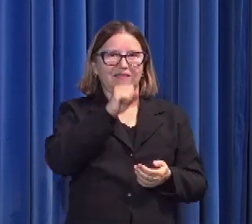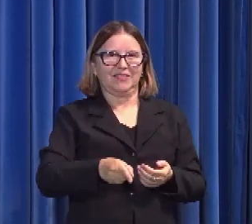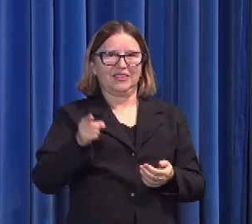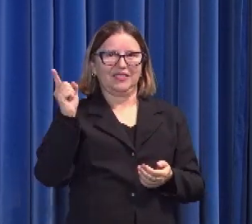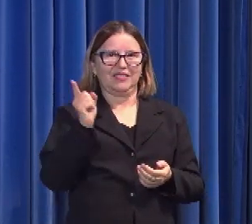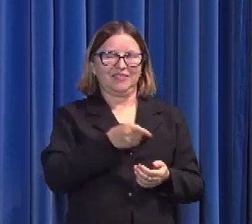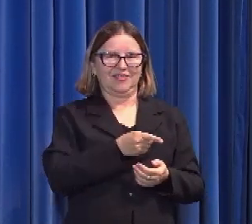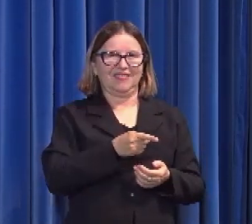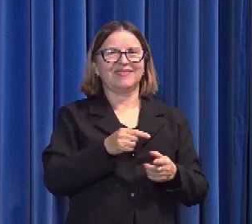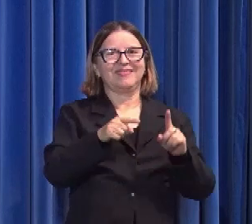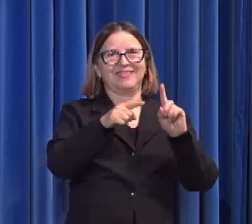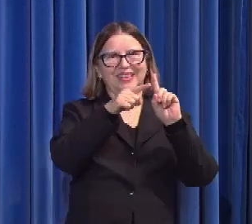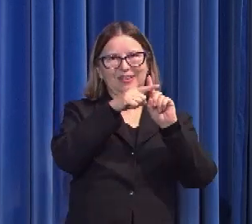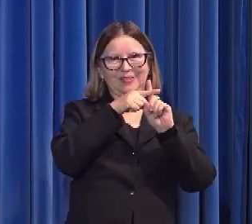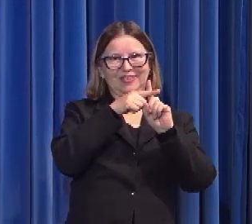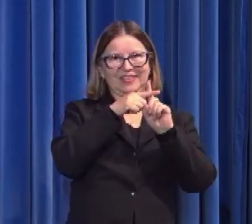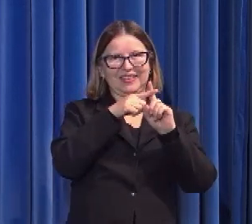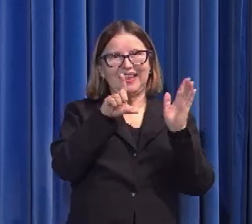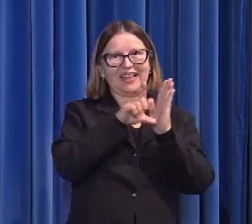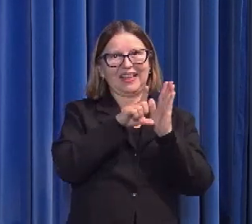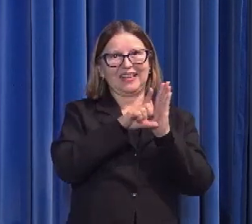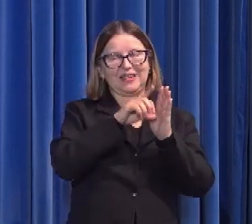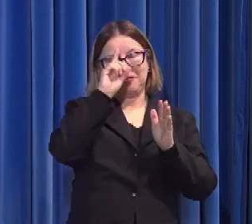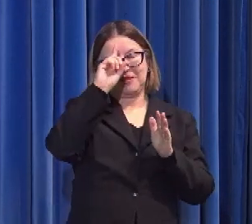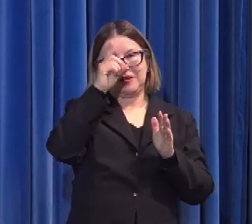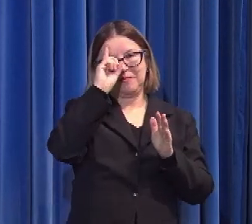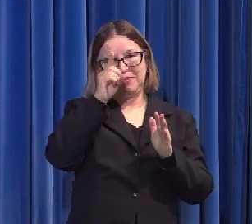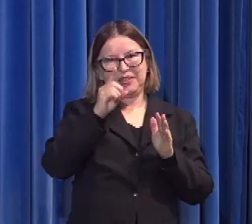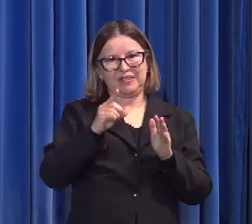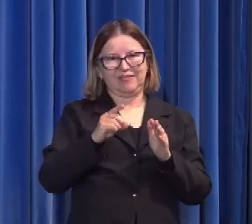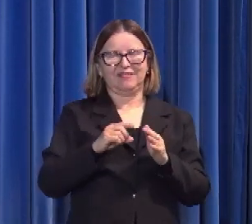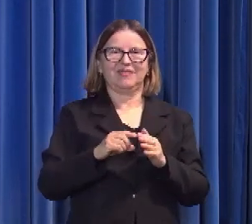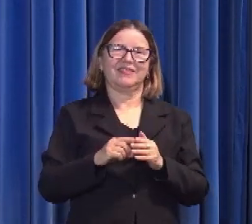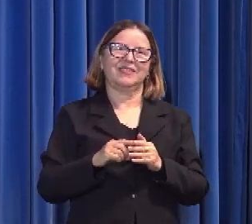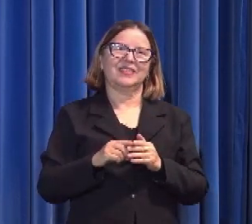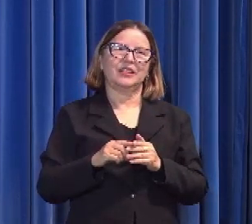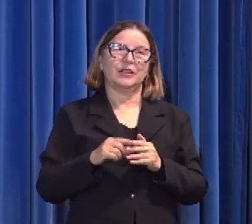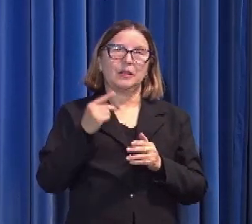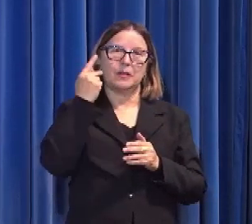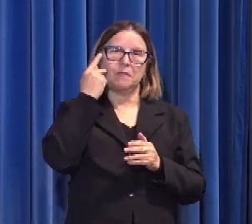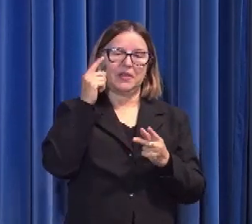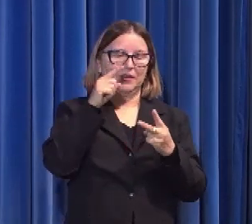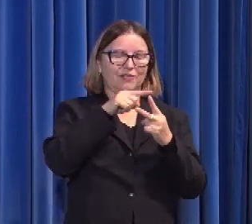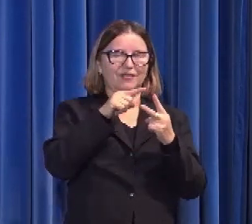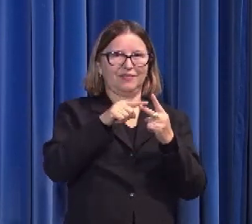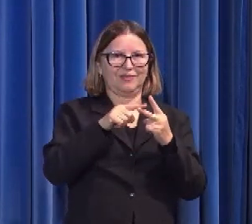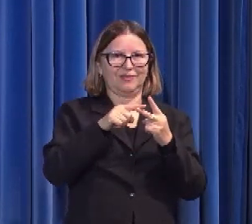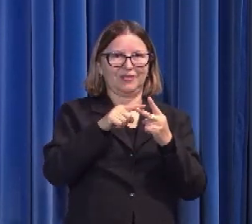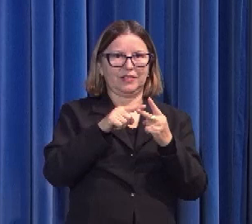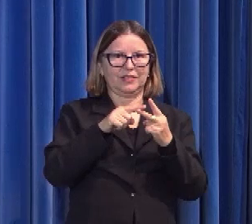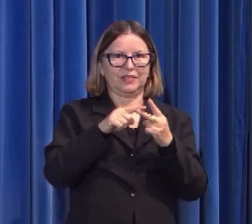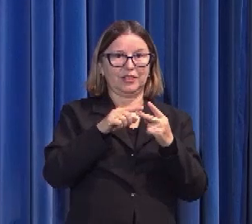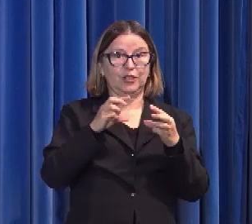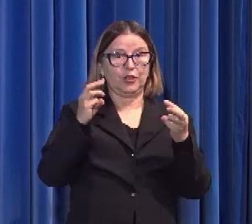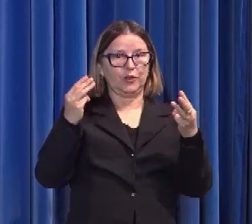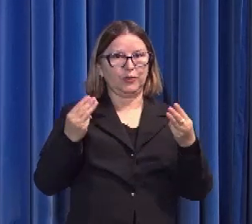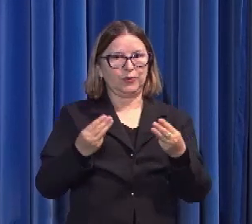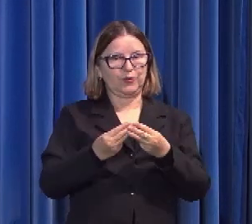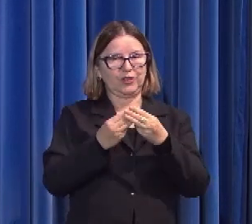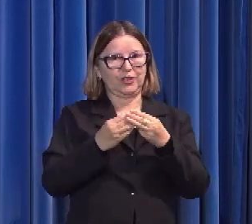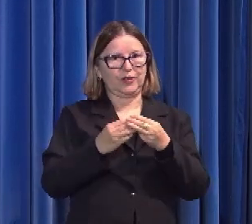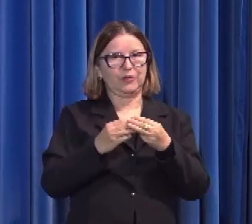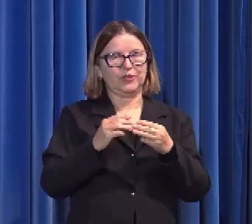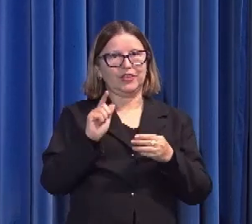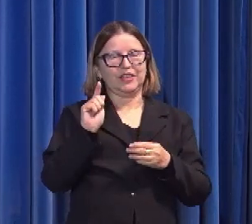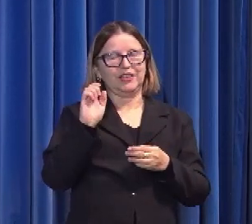carne ali na cruz a lei dos mandamentos na forma de ordenanças para que dos dois judeus e gente us